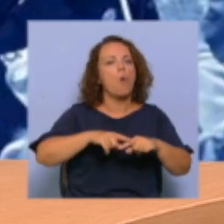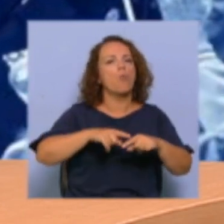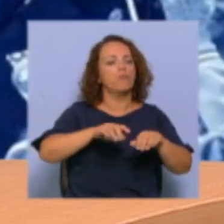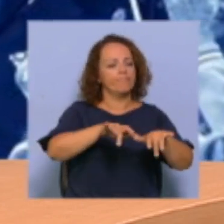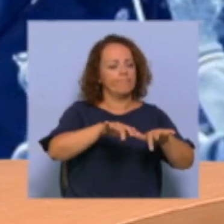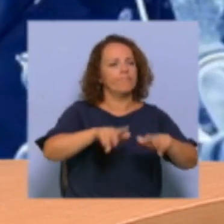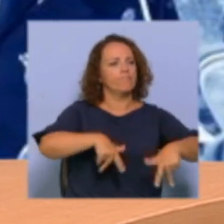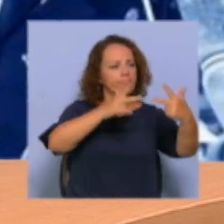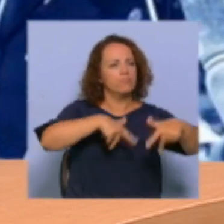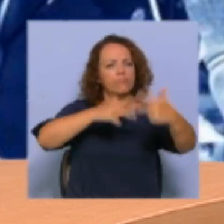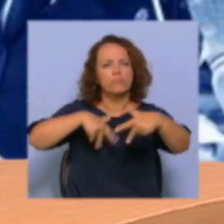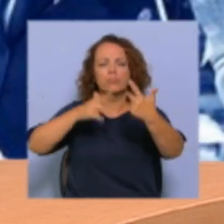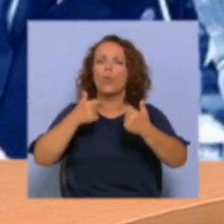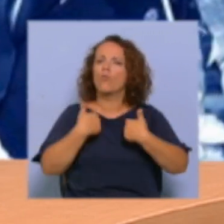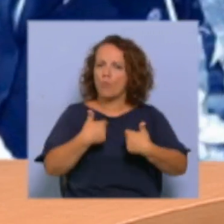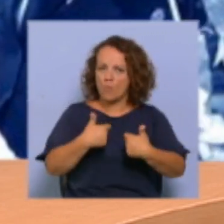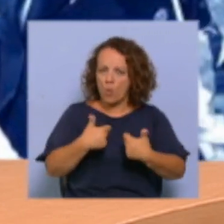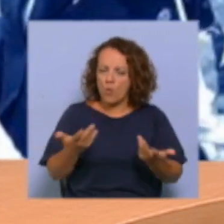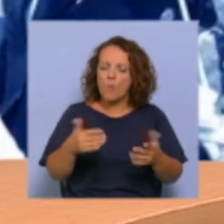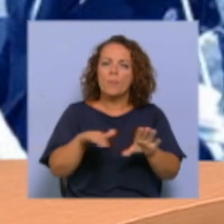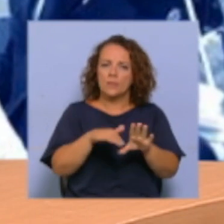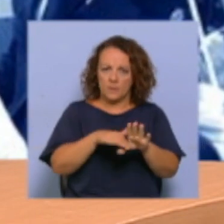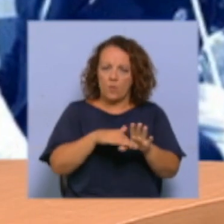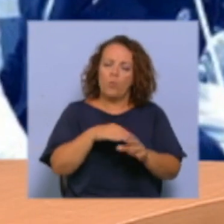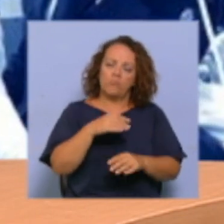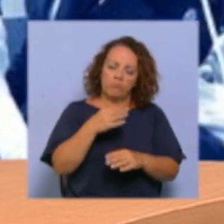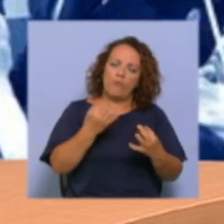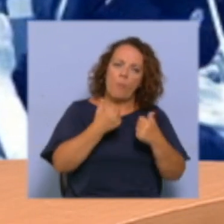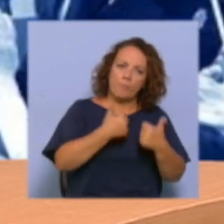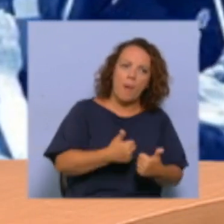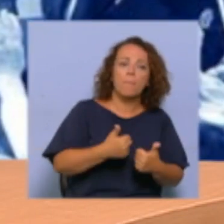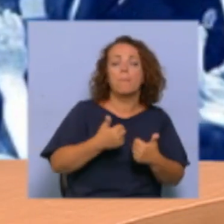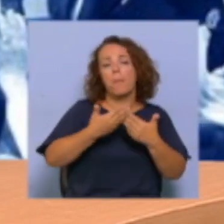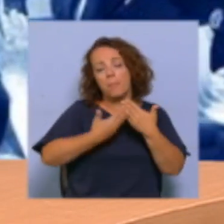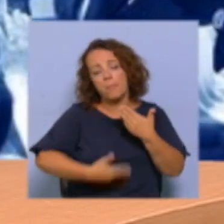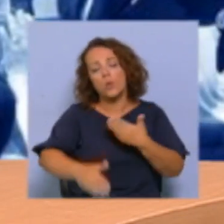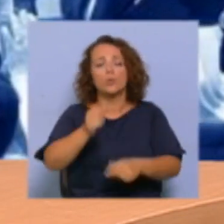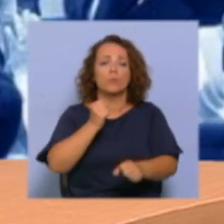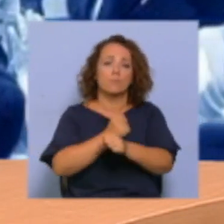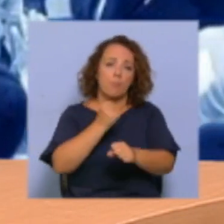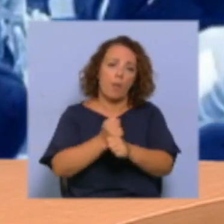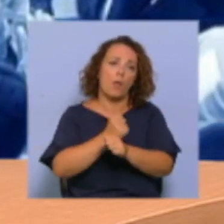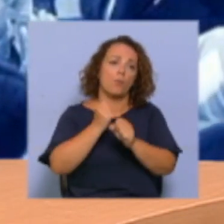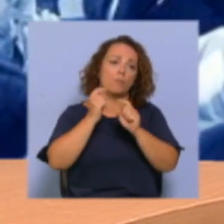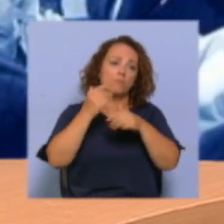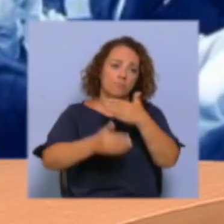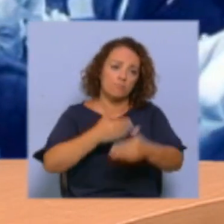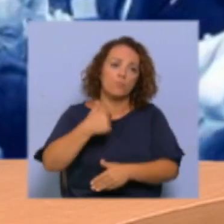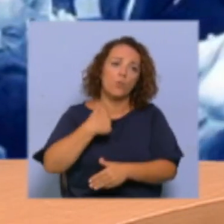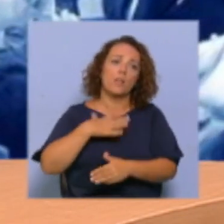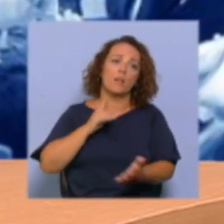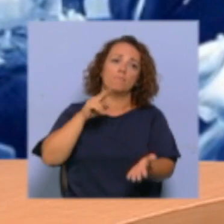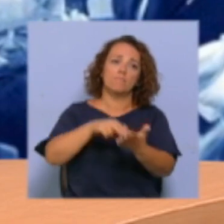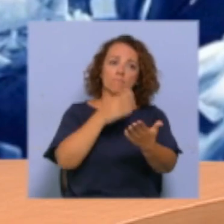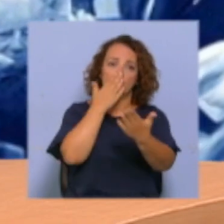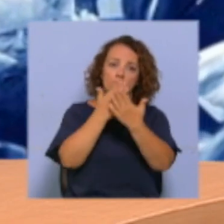muito boas, tiveram uma ótima participação e proximamente eu vou continuar o trabalho que iniciei, que é ir ao local, conhecer as